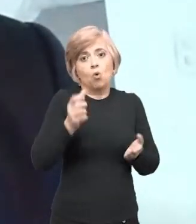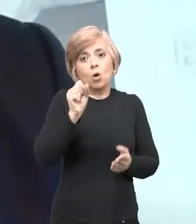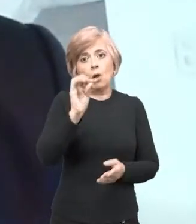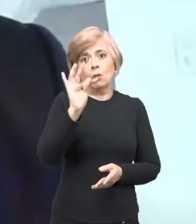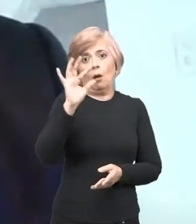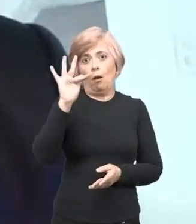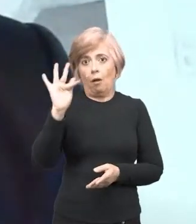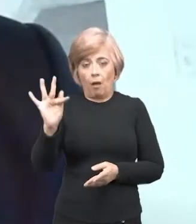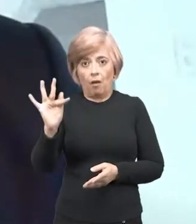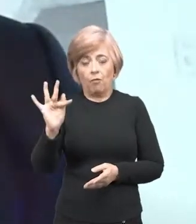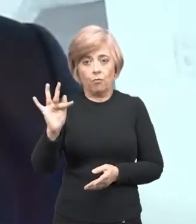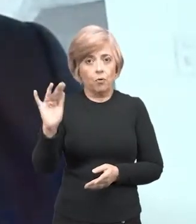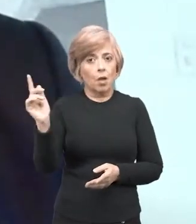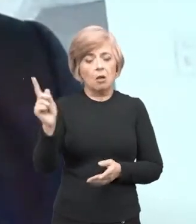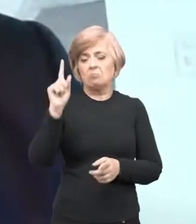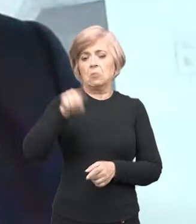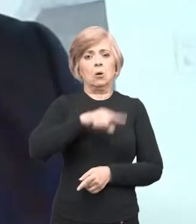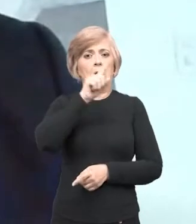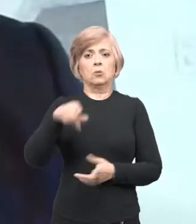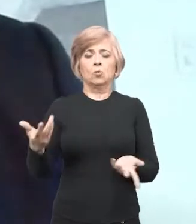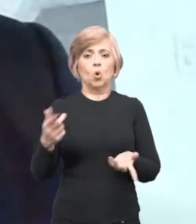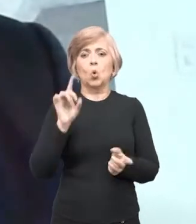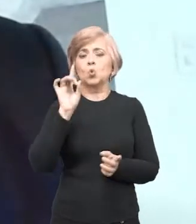vai ser apurado pela promotoria local,